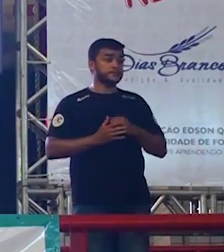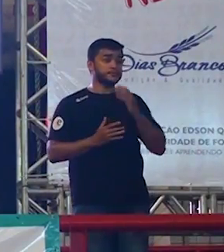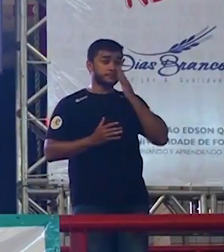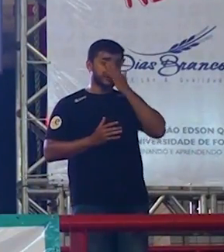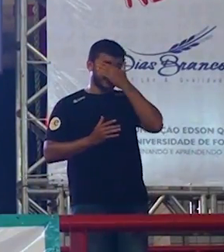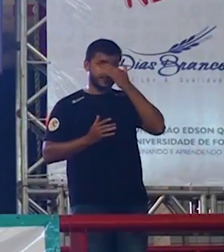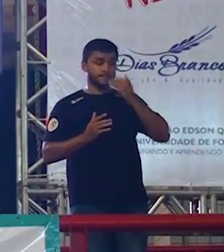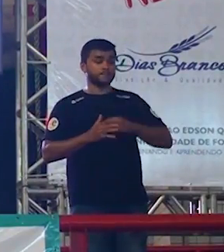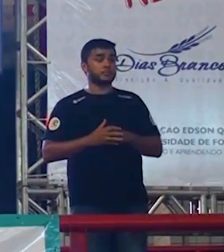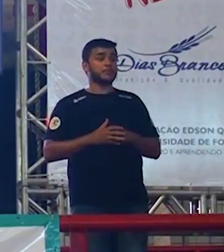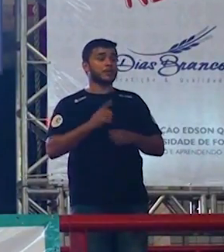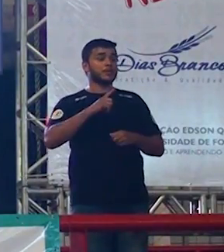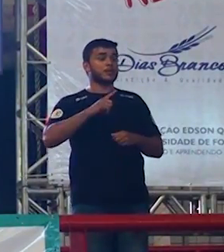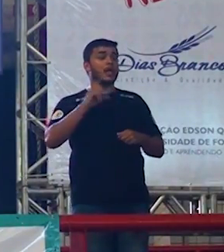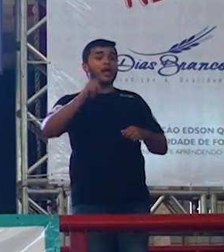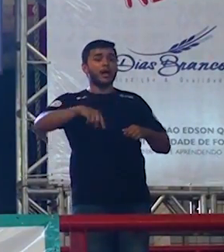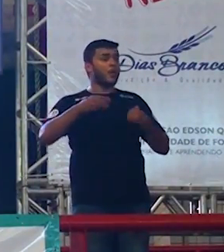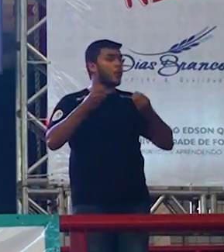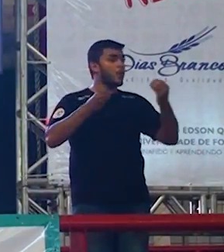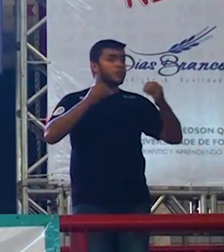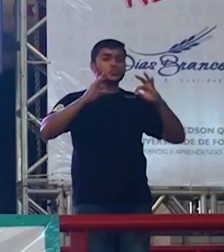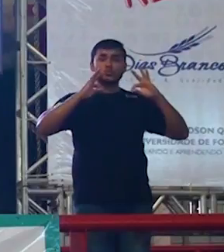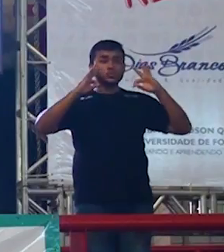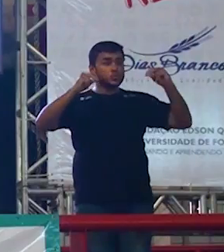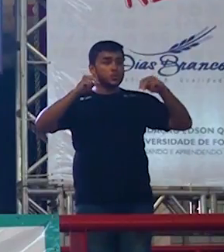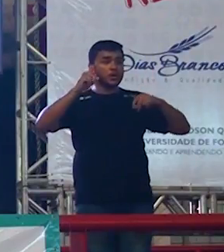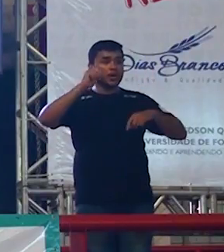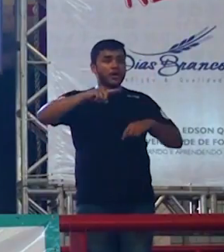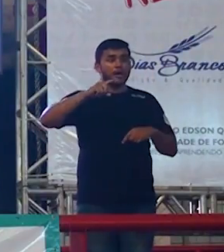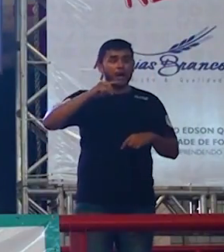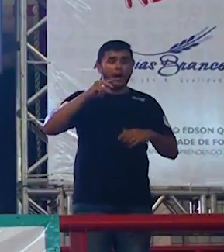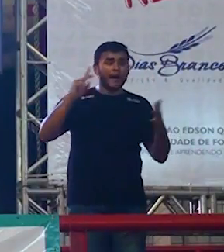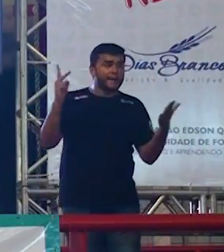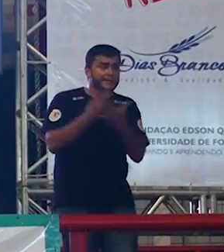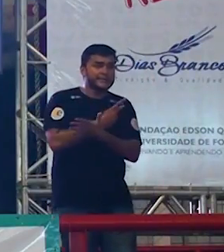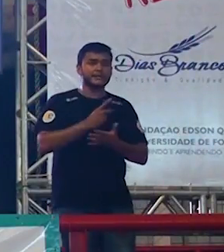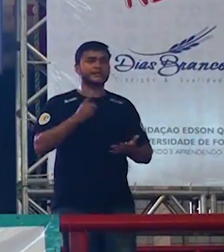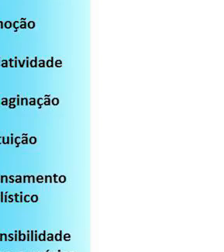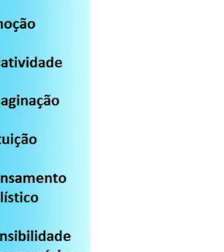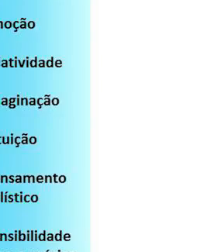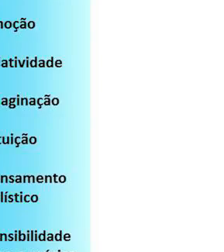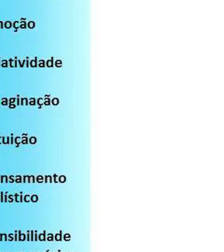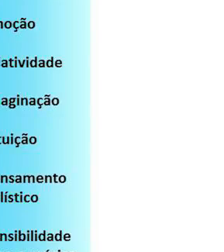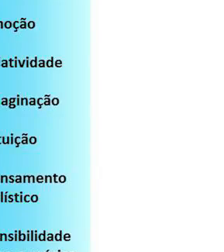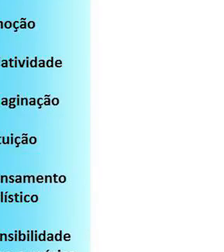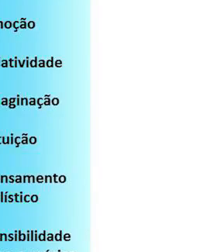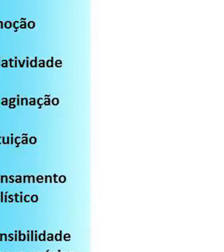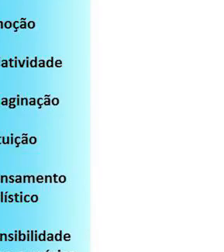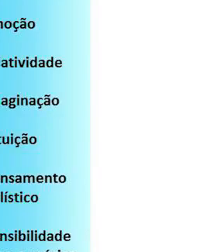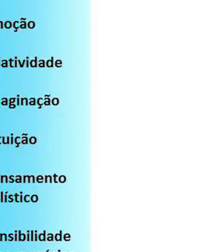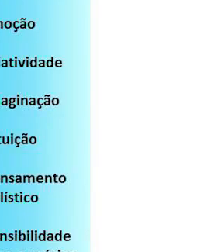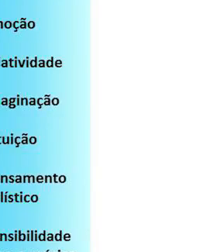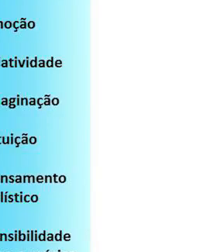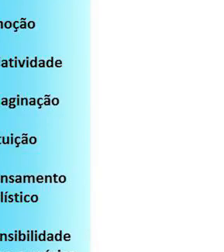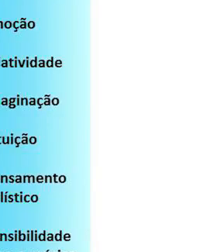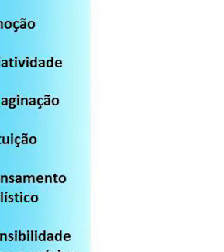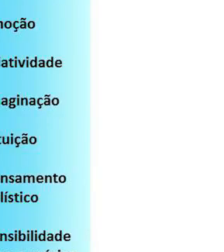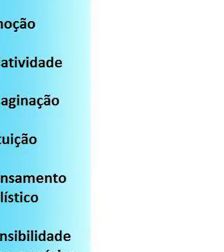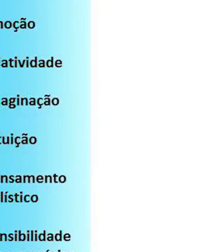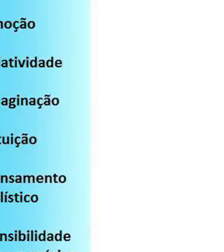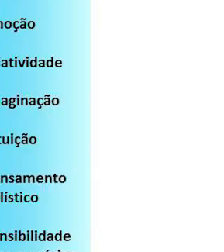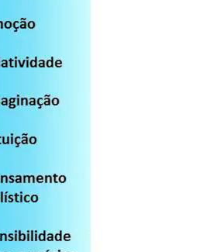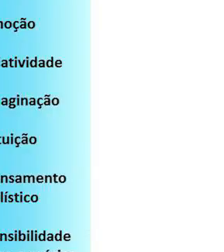corretamente, tudo isso compromete o aprendizado, ok? Pessoal, eu coloquei aí uma imagem, isso está lá nos slides